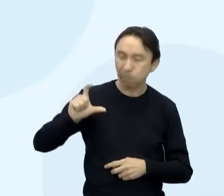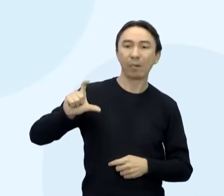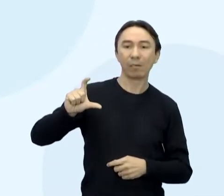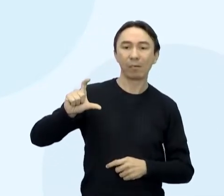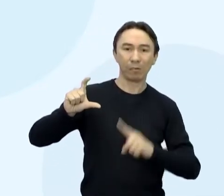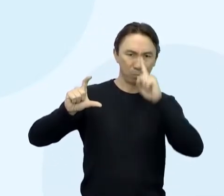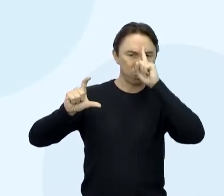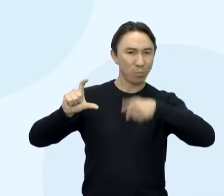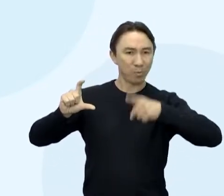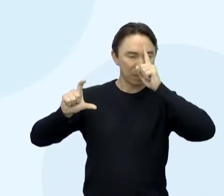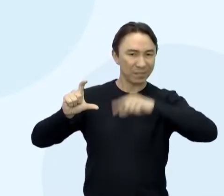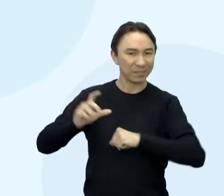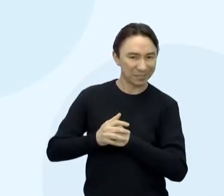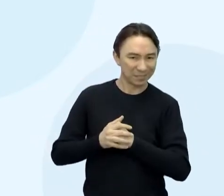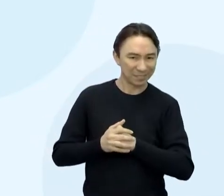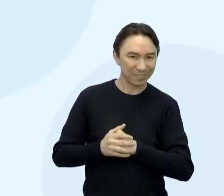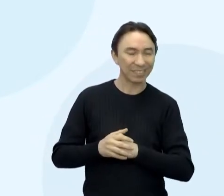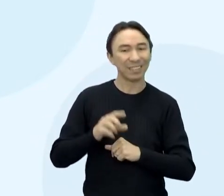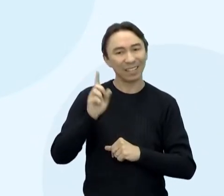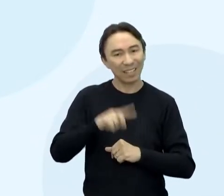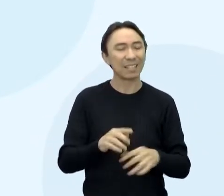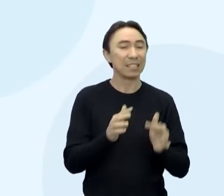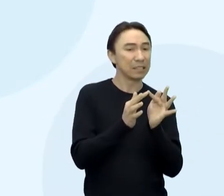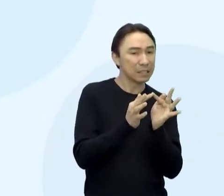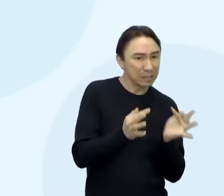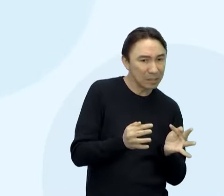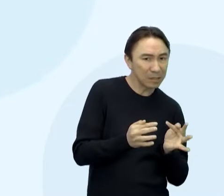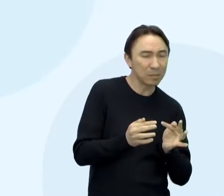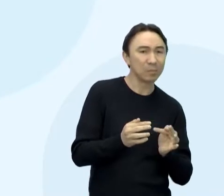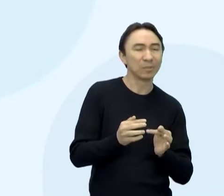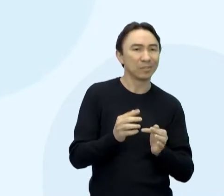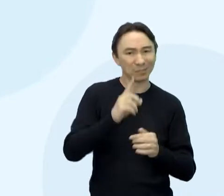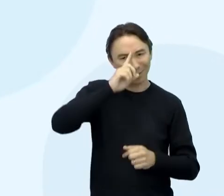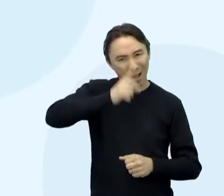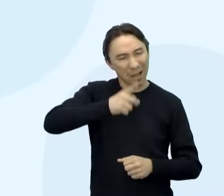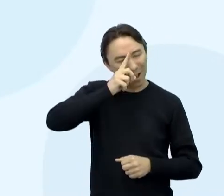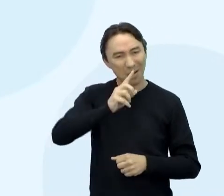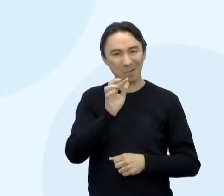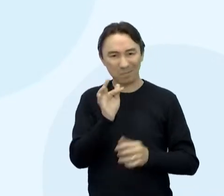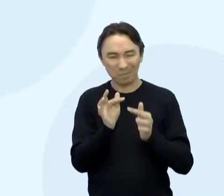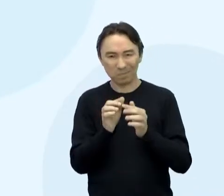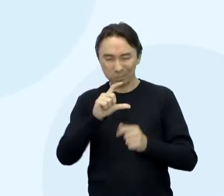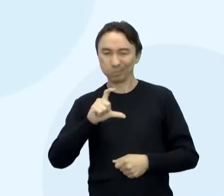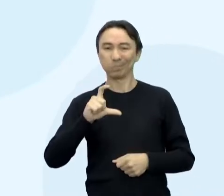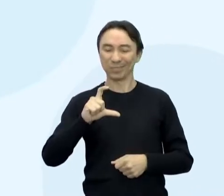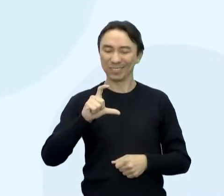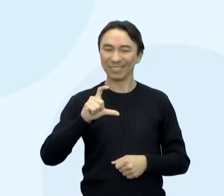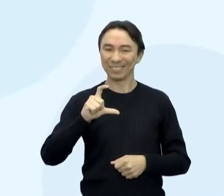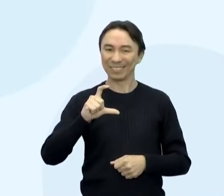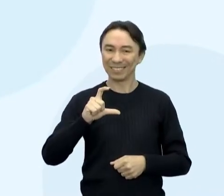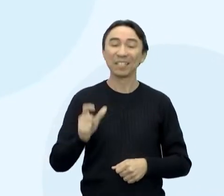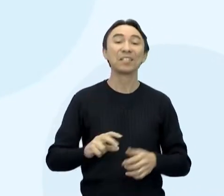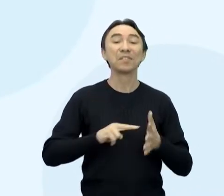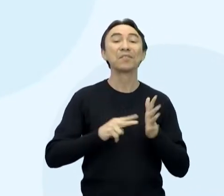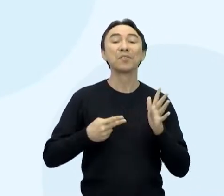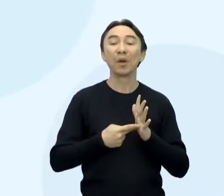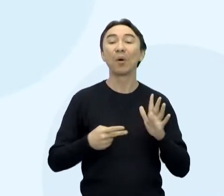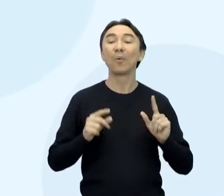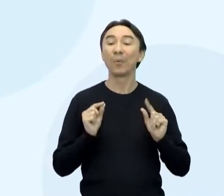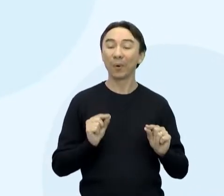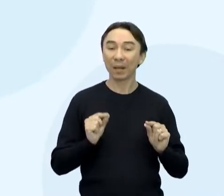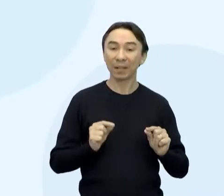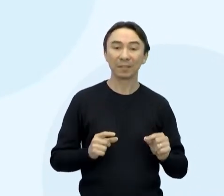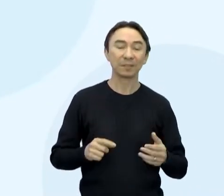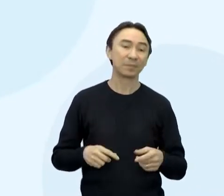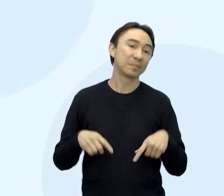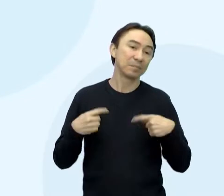genes simples dominantes ou um gene simples dominante, significa que, olha só, eu preciso